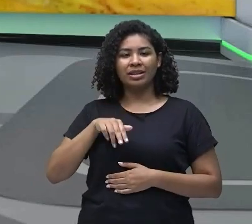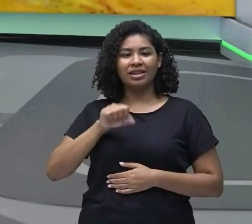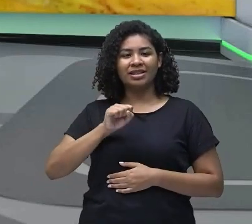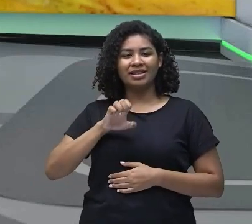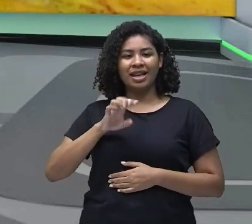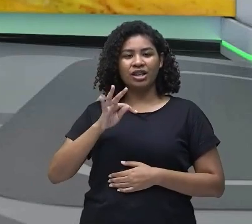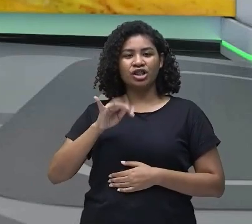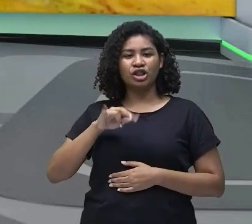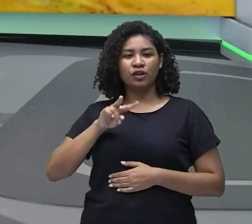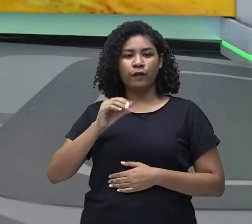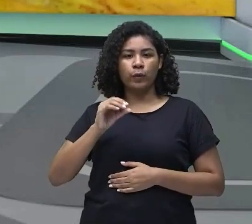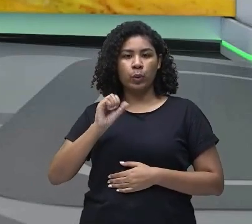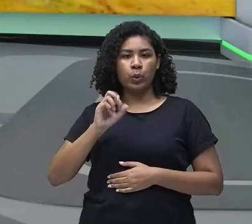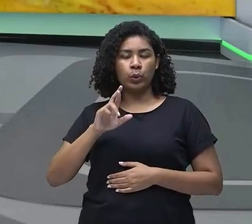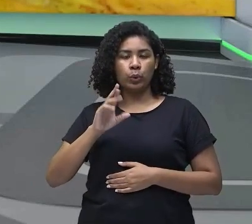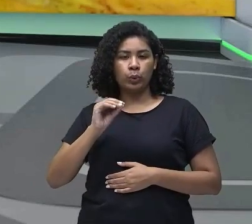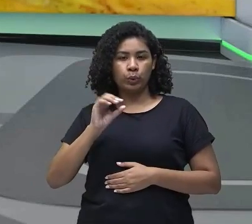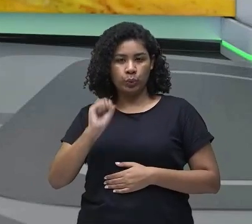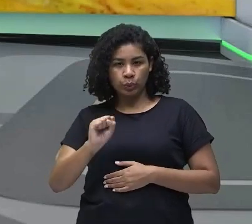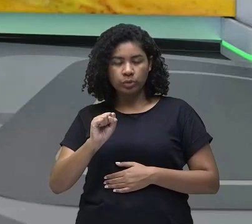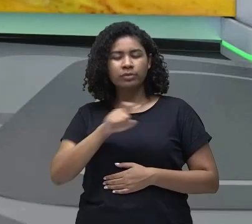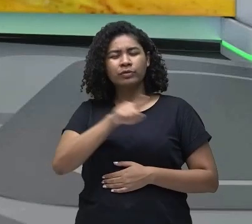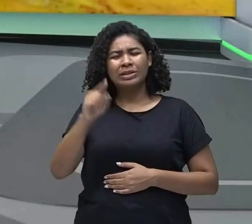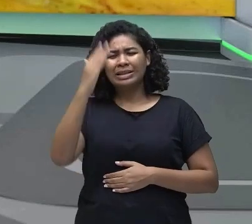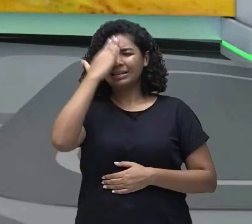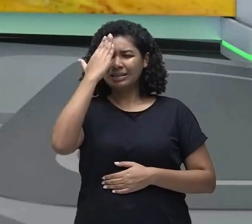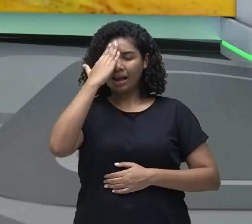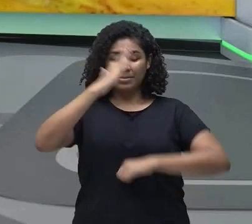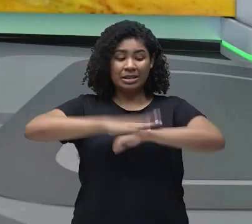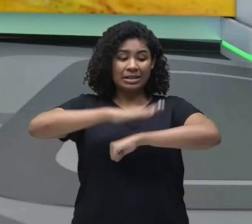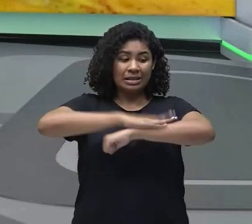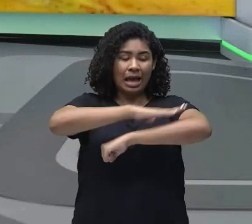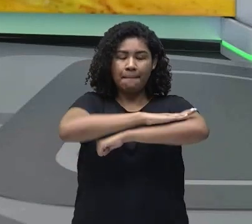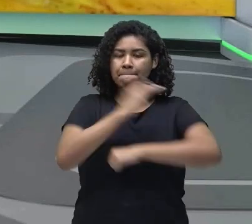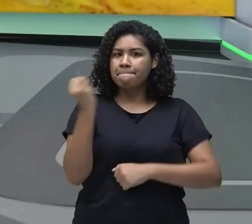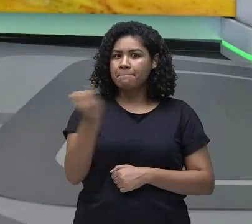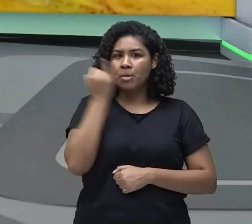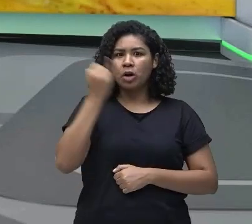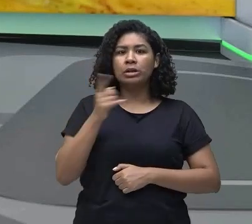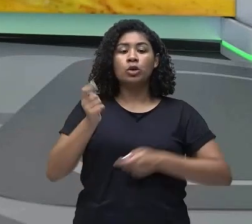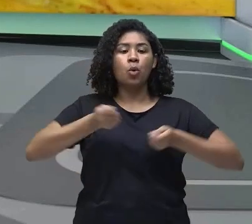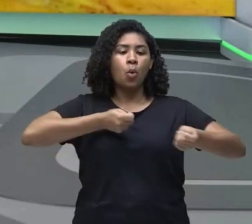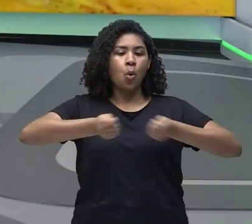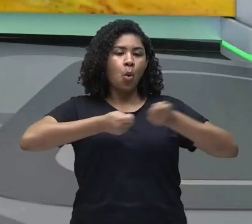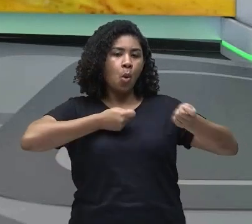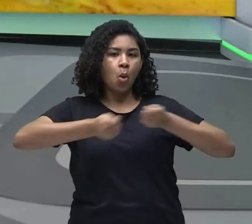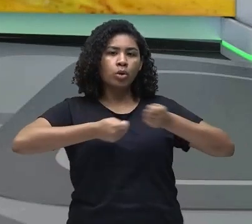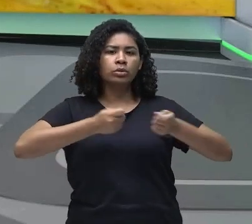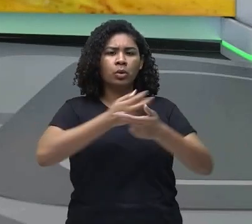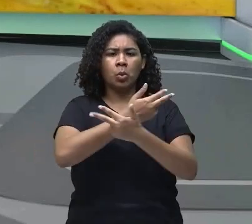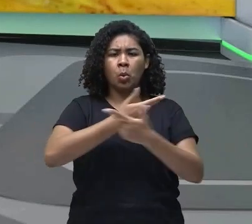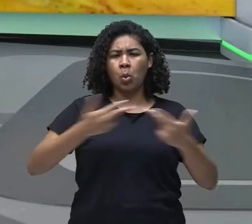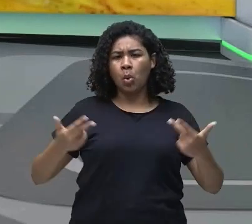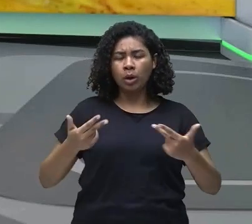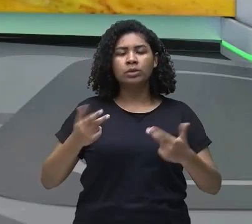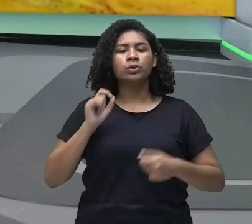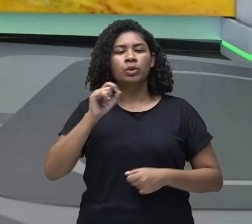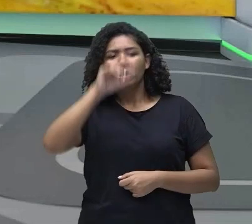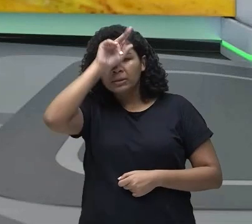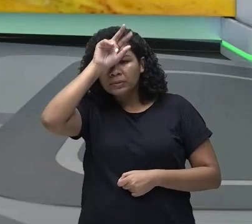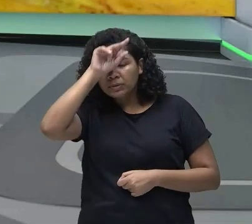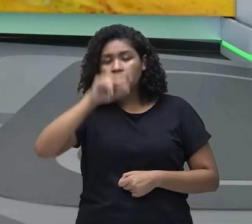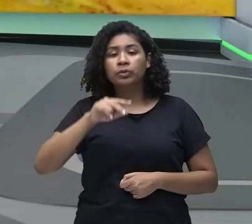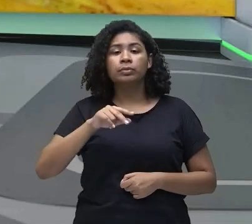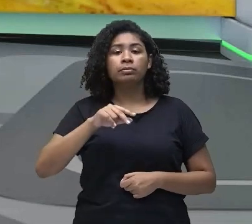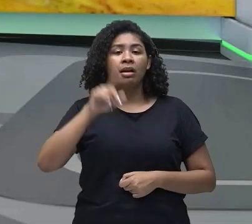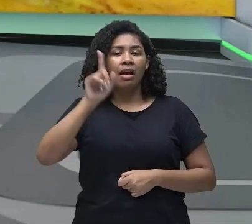vocês sabem que os sapos são super importantes para o controle de pragas, né? Na plantação, até no